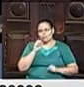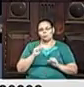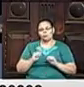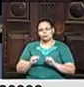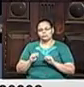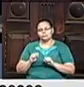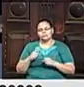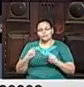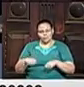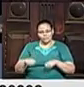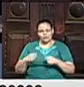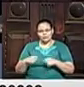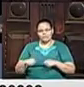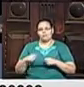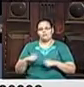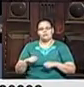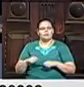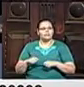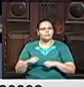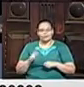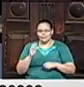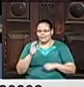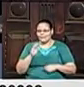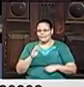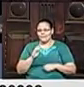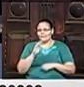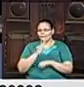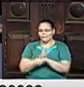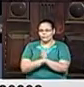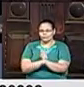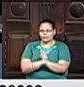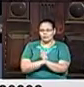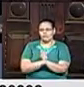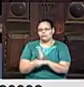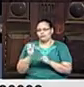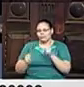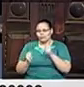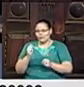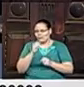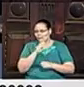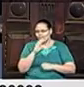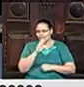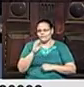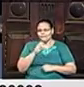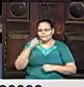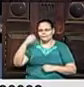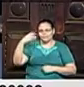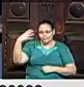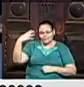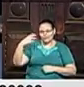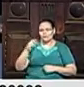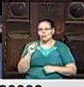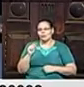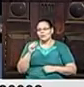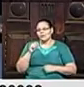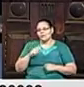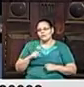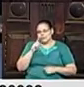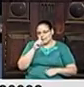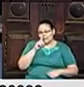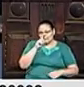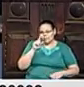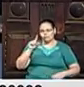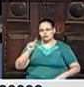possibilita a colocação de redutores de velocidade, de radares, para que o risco